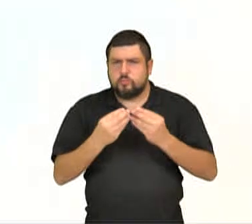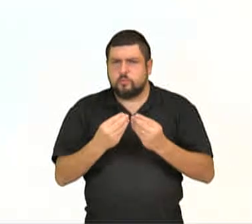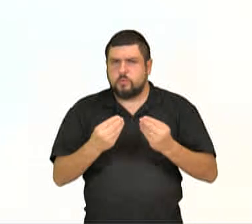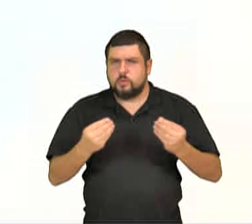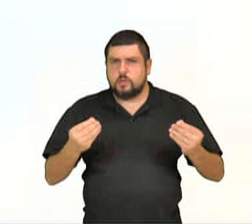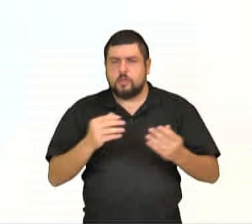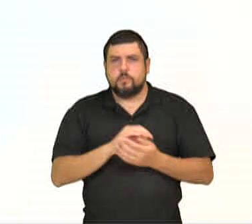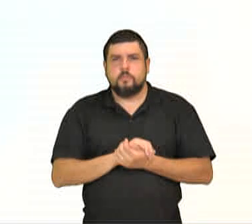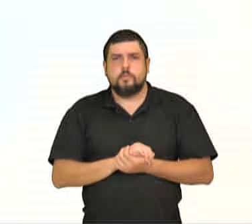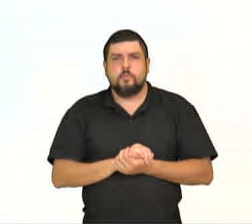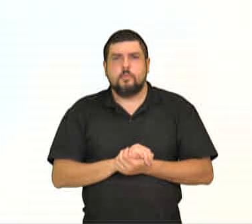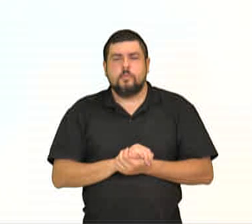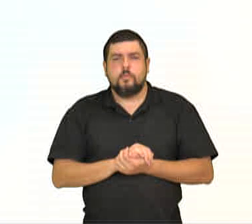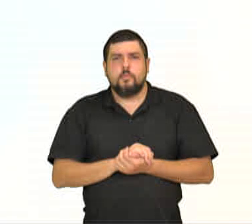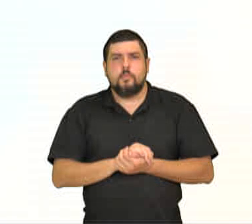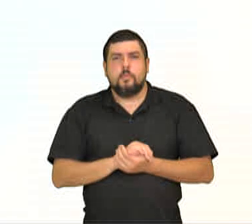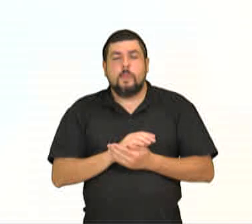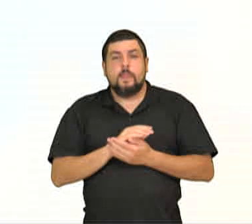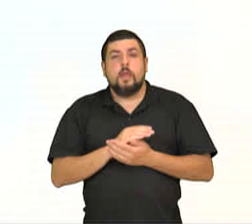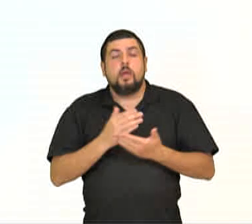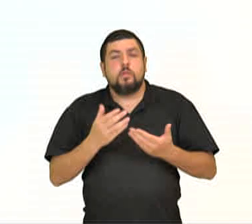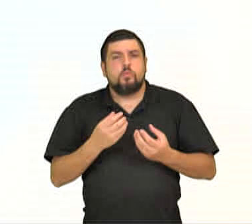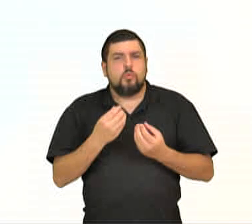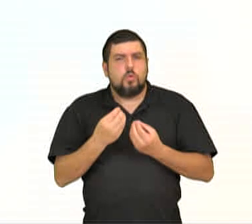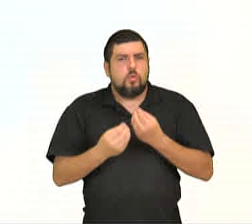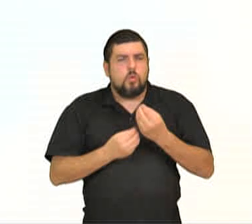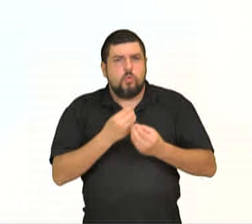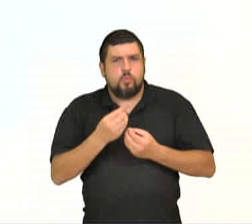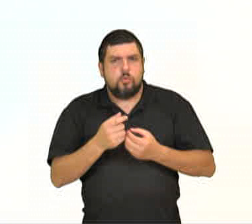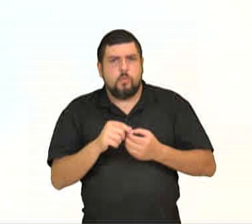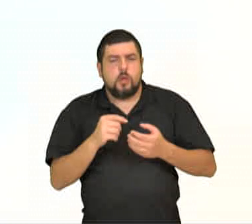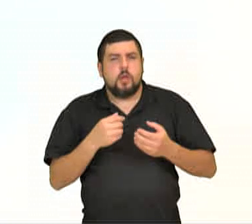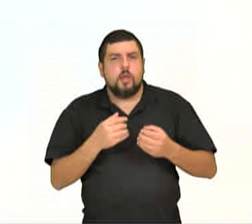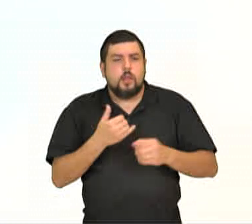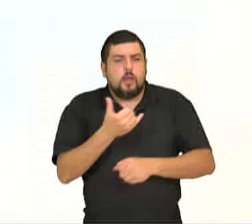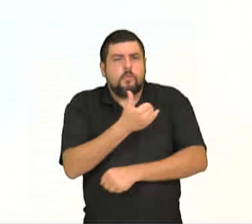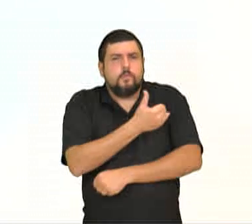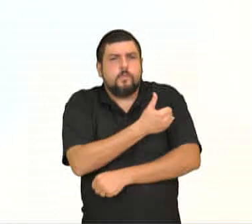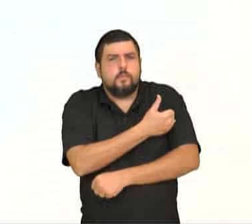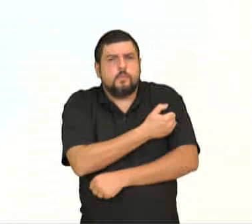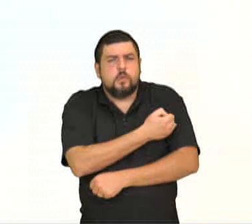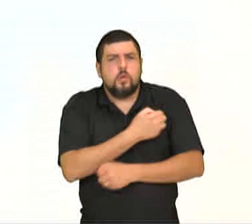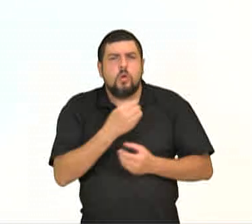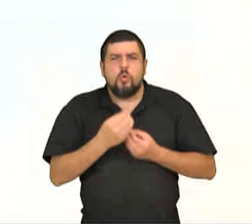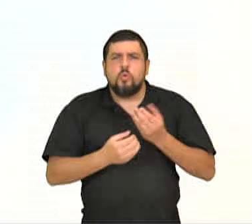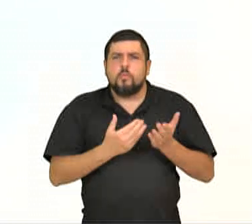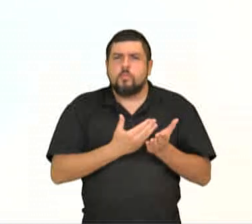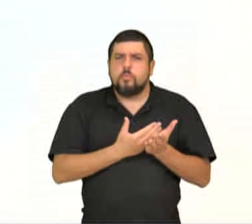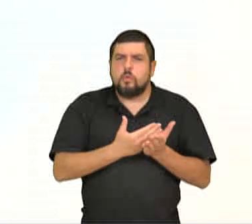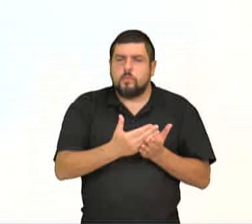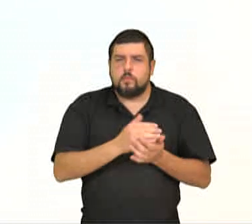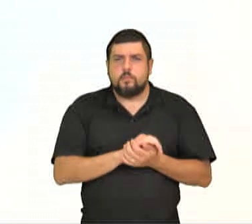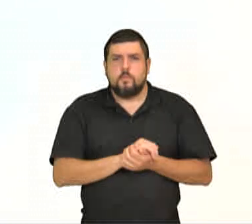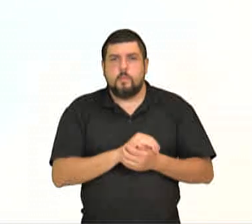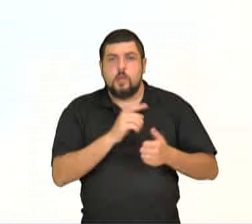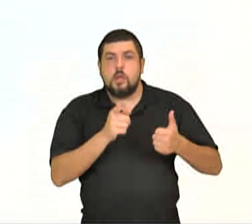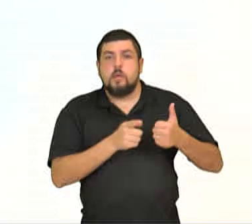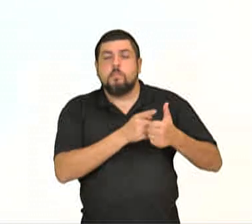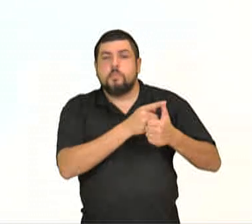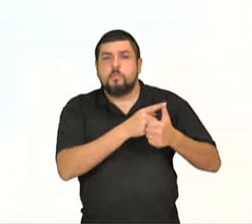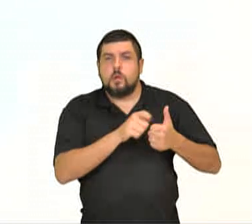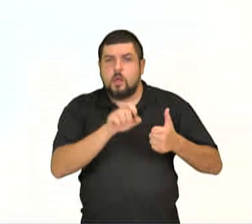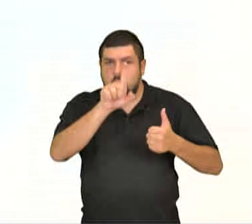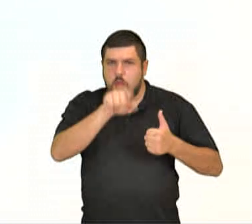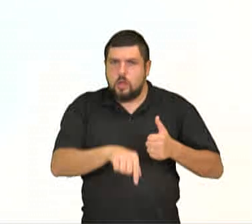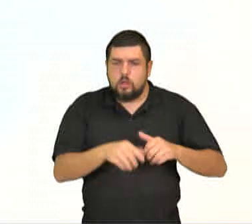Com a matéria-prima em mãos, é iniciado então o processo propriamente dito da vacina. O primeiro passo é realizar a